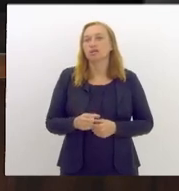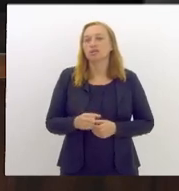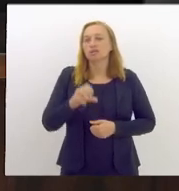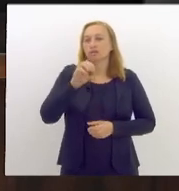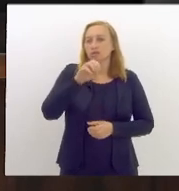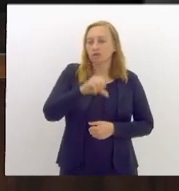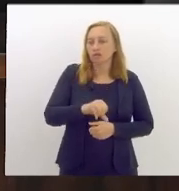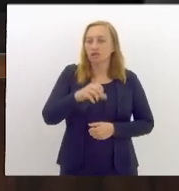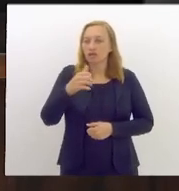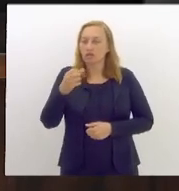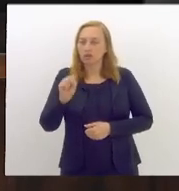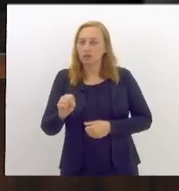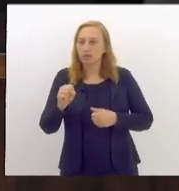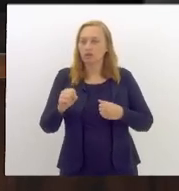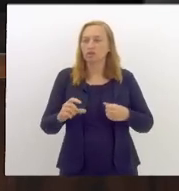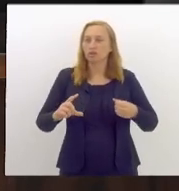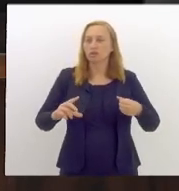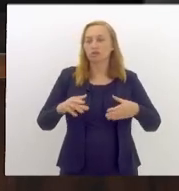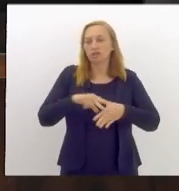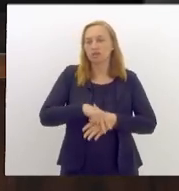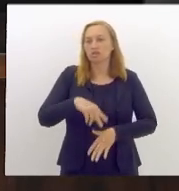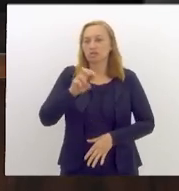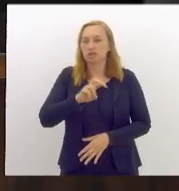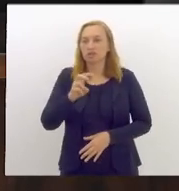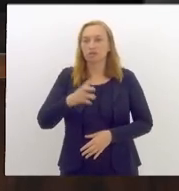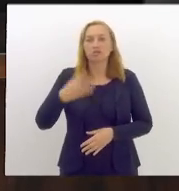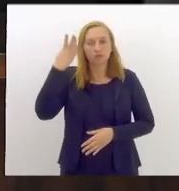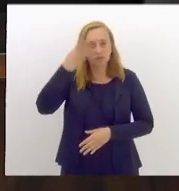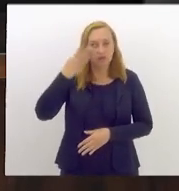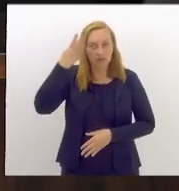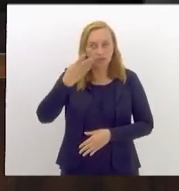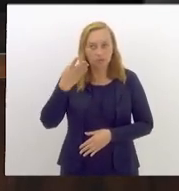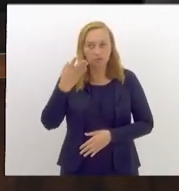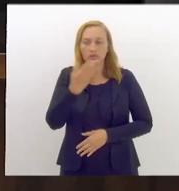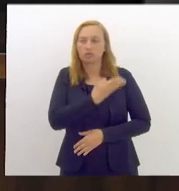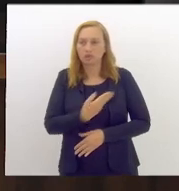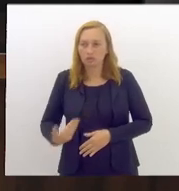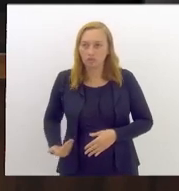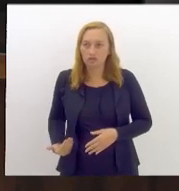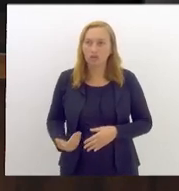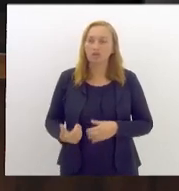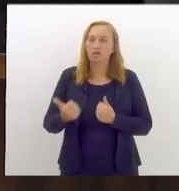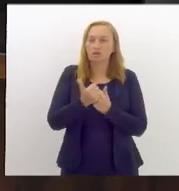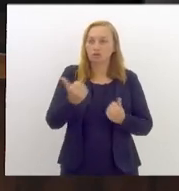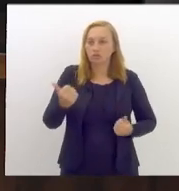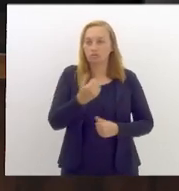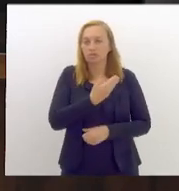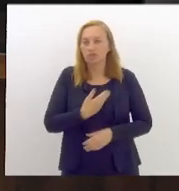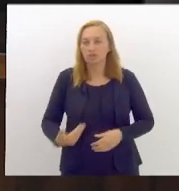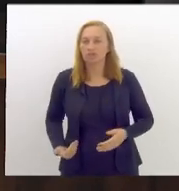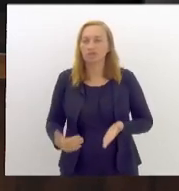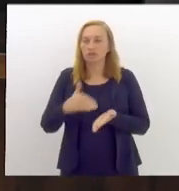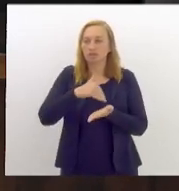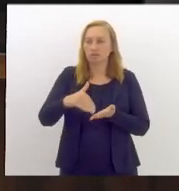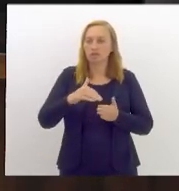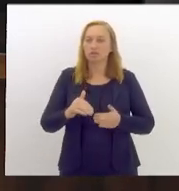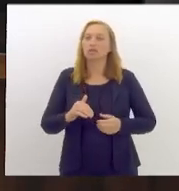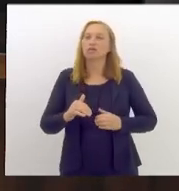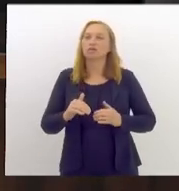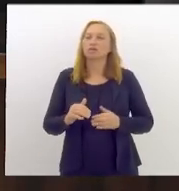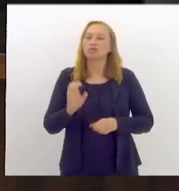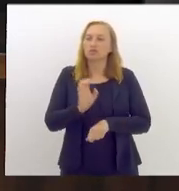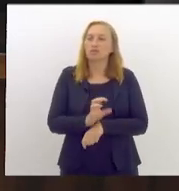98 inciso 15 da Constituição do Estado subsídio do governador do vice-governador dos secretários de subsecretário de estado eu quero